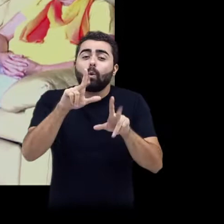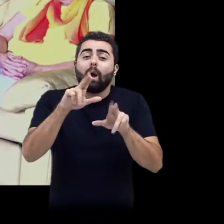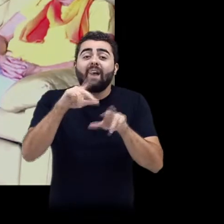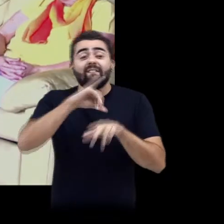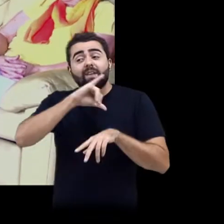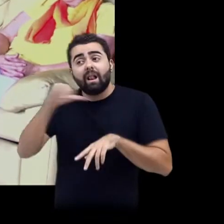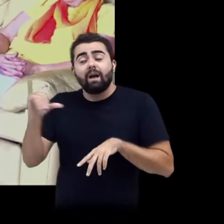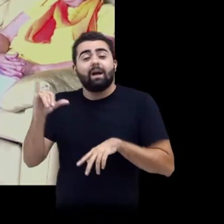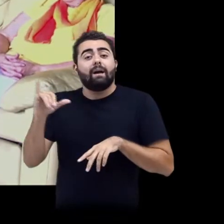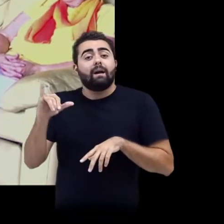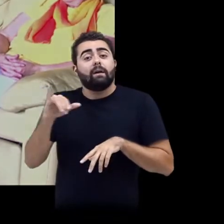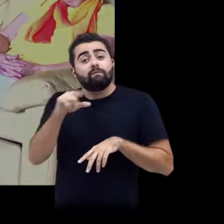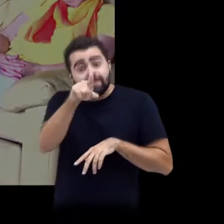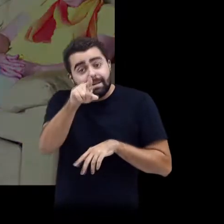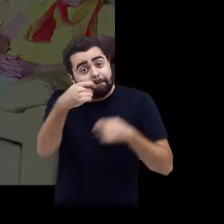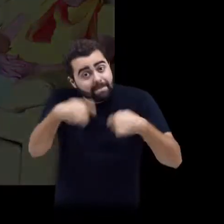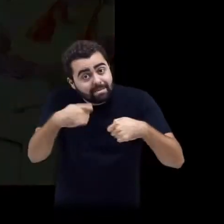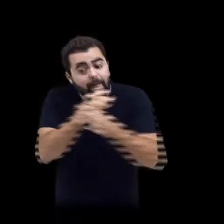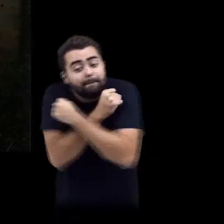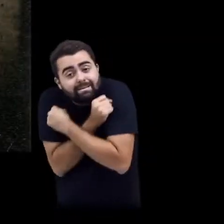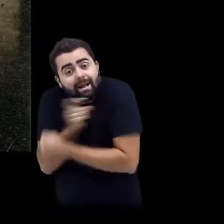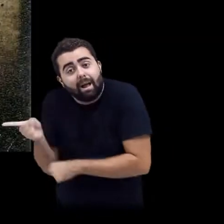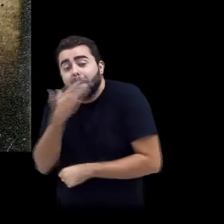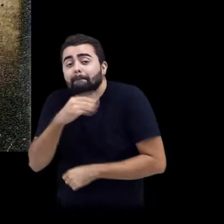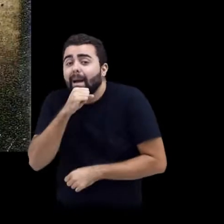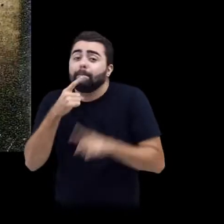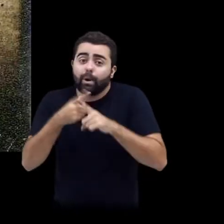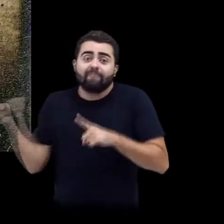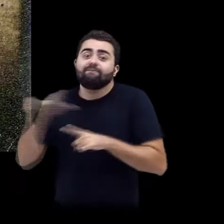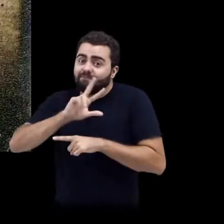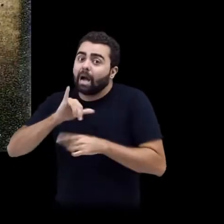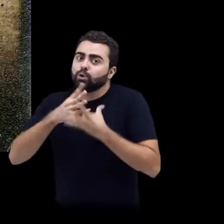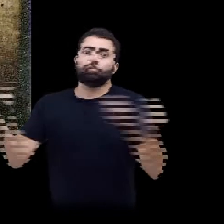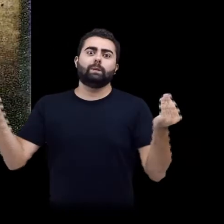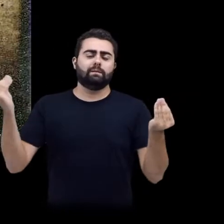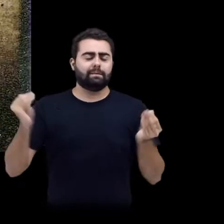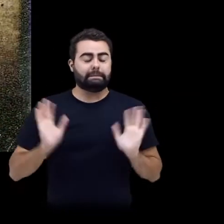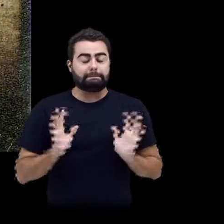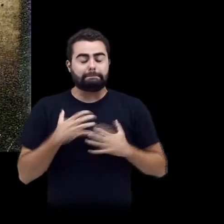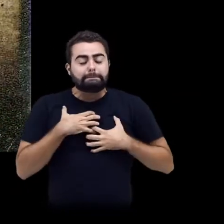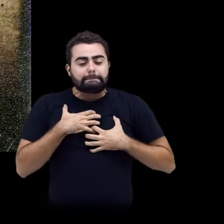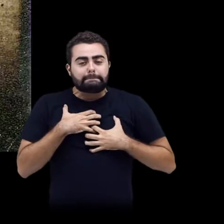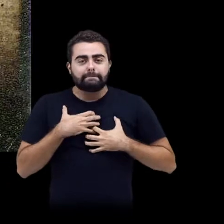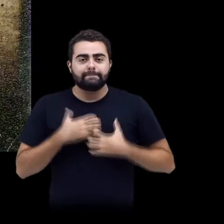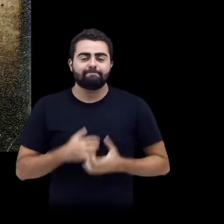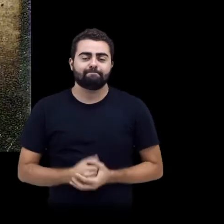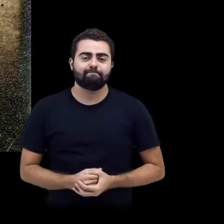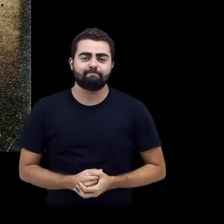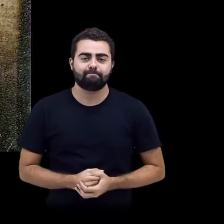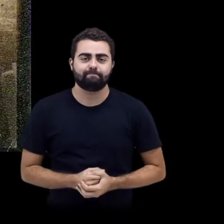seu pai, que você não vai mais vê-lo. Foto, as 3 filhas pequenas.